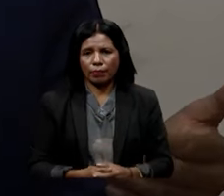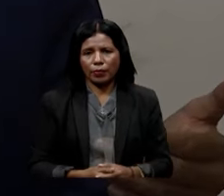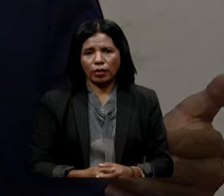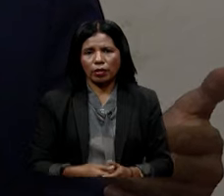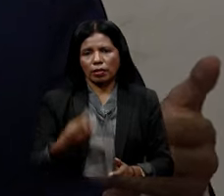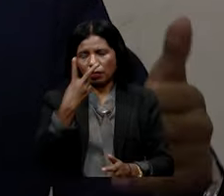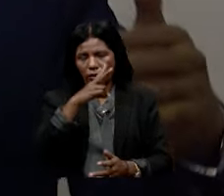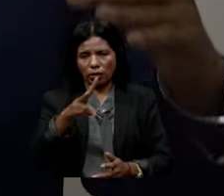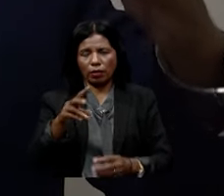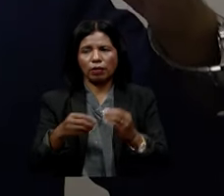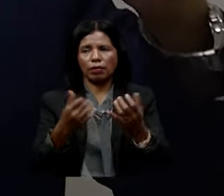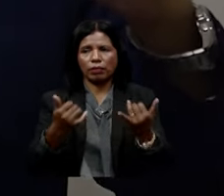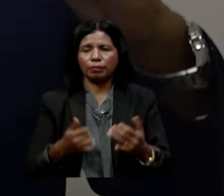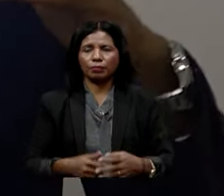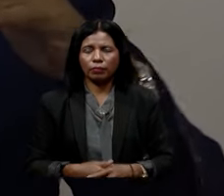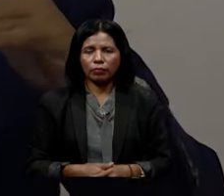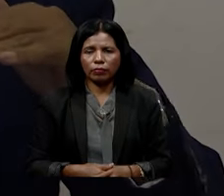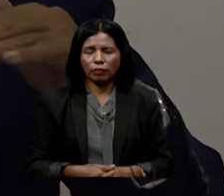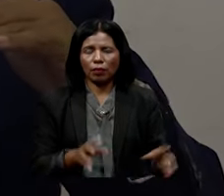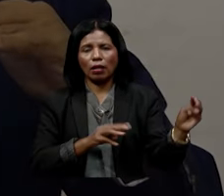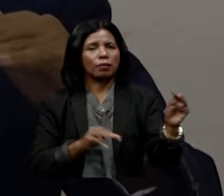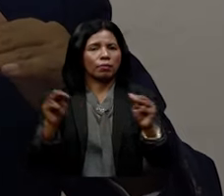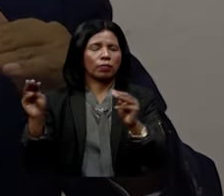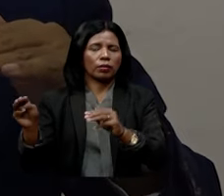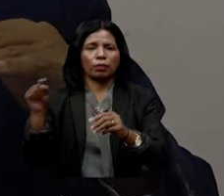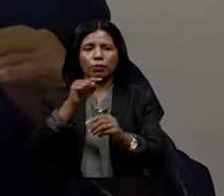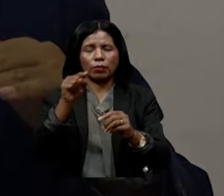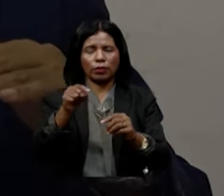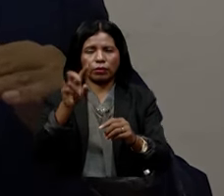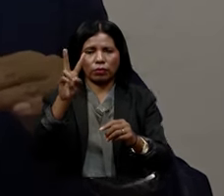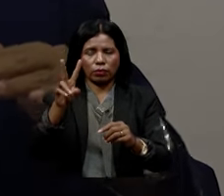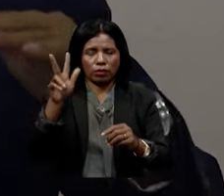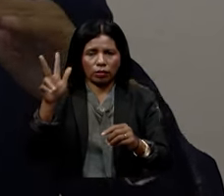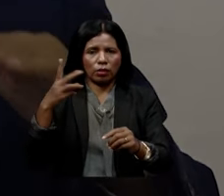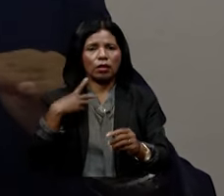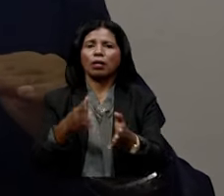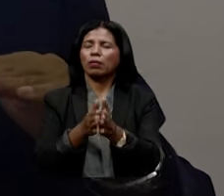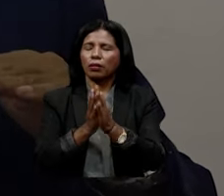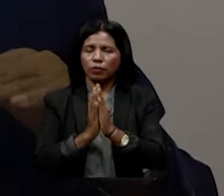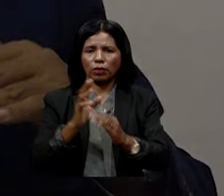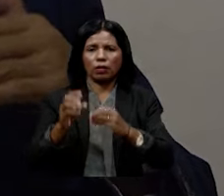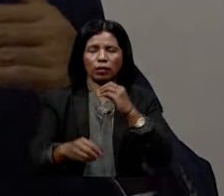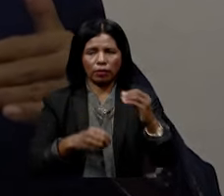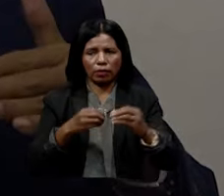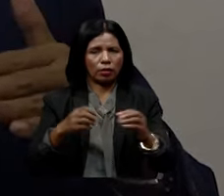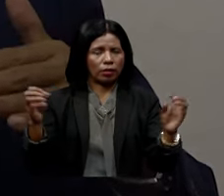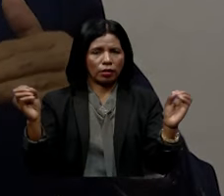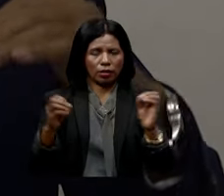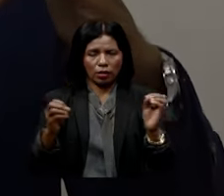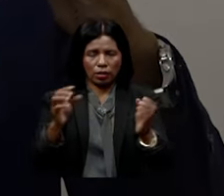entende, então, anula tia. Ponto segundo, ponto terceiro, né? Bem, amigo russo, quando a lá extradita,